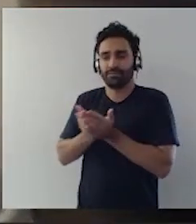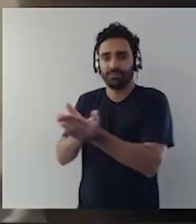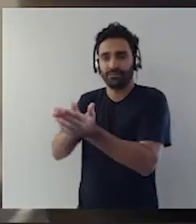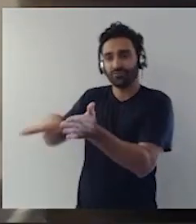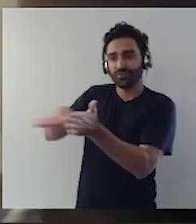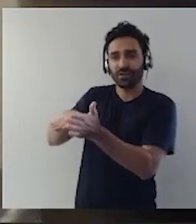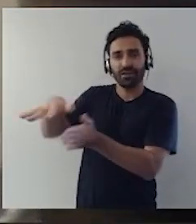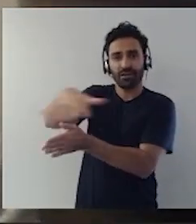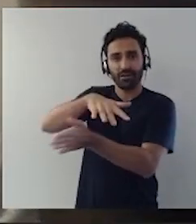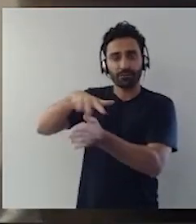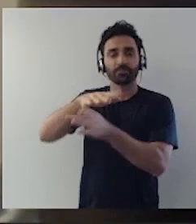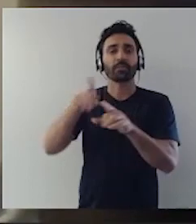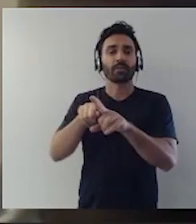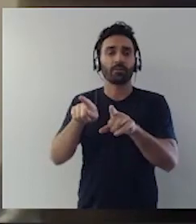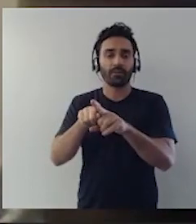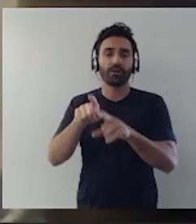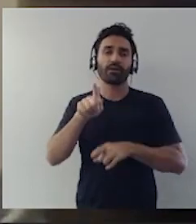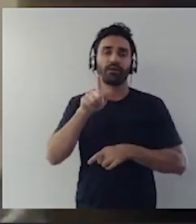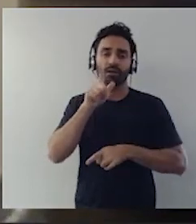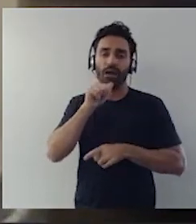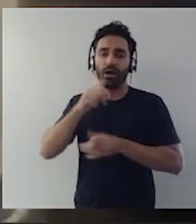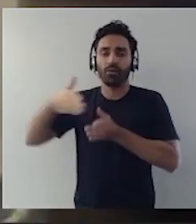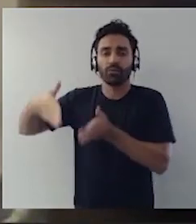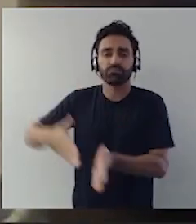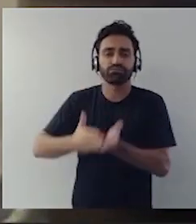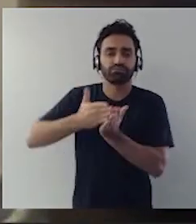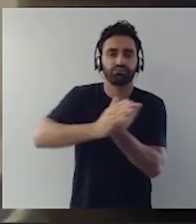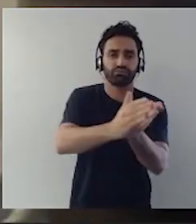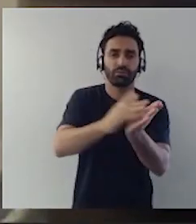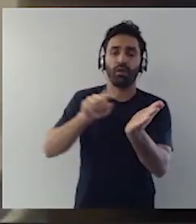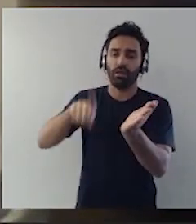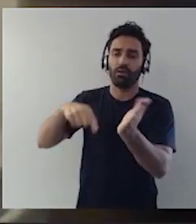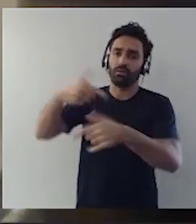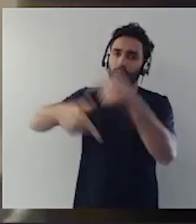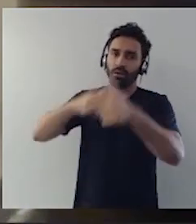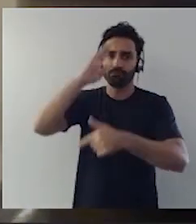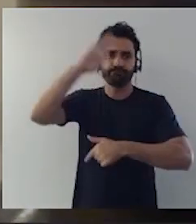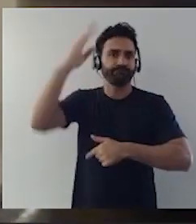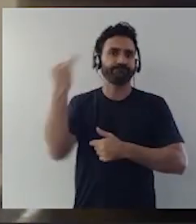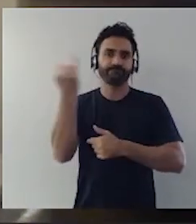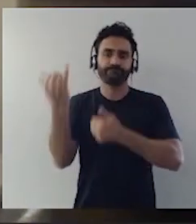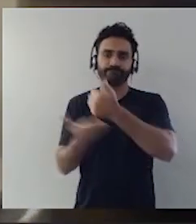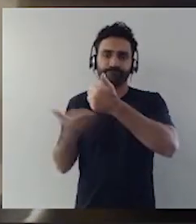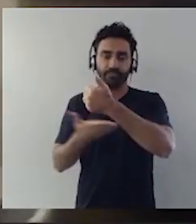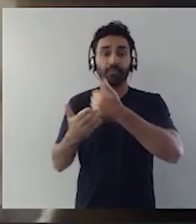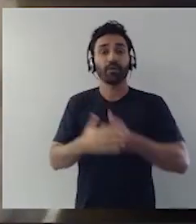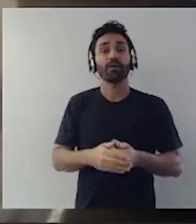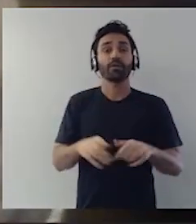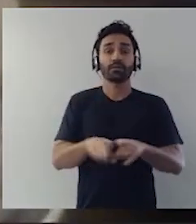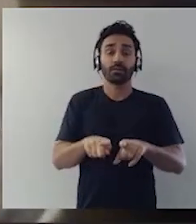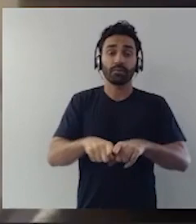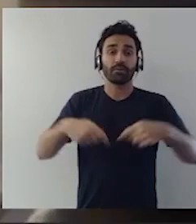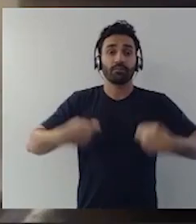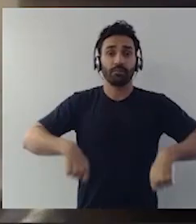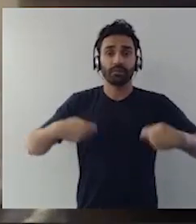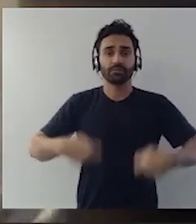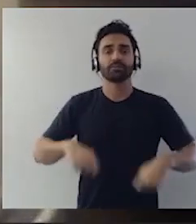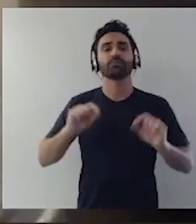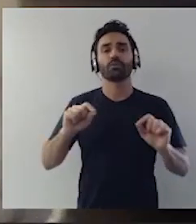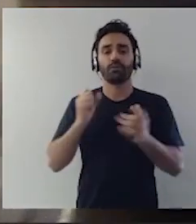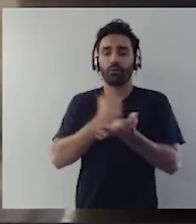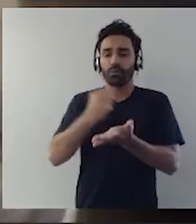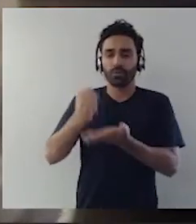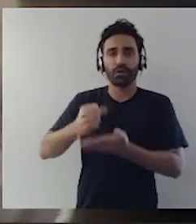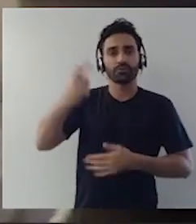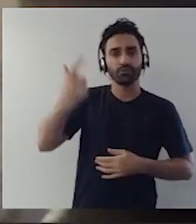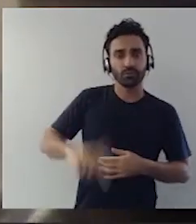atividade aquaviária, que foram reconhecidas como atividades essenciais, bem como a necessidade de reequilíbrio de contratos,